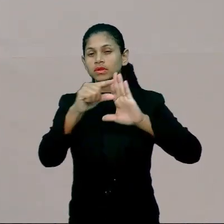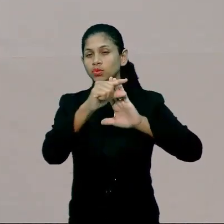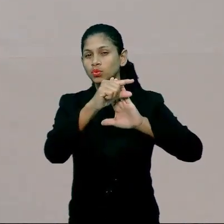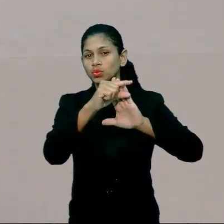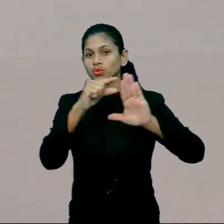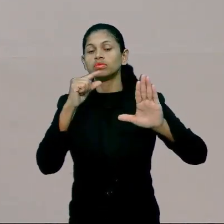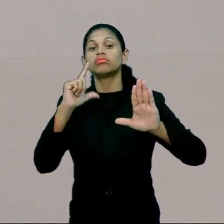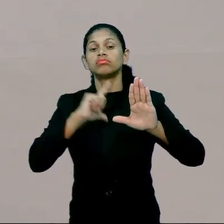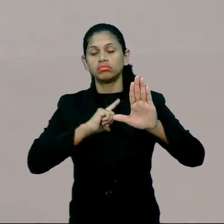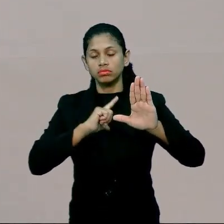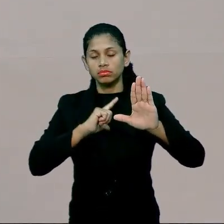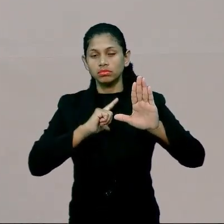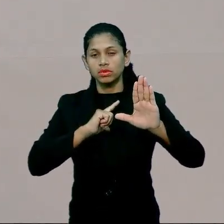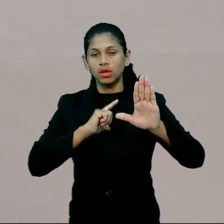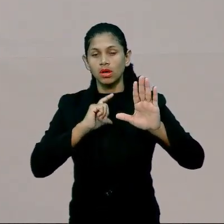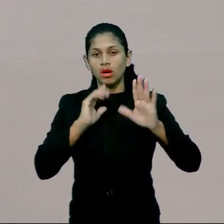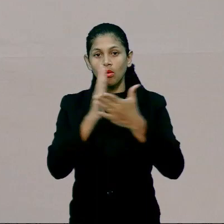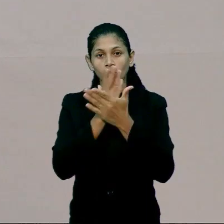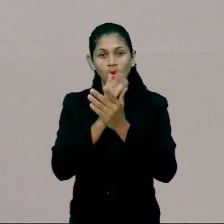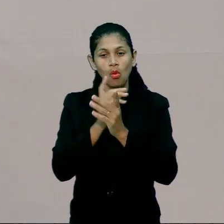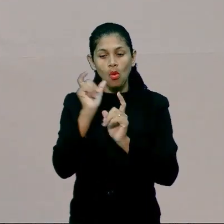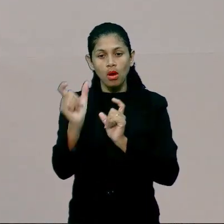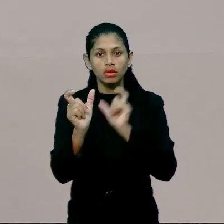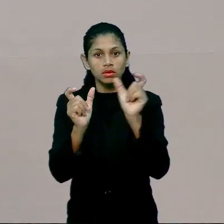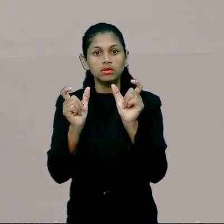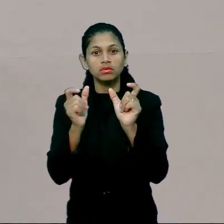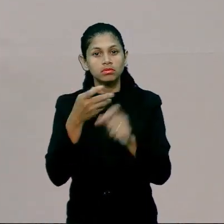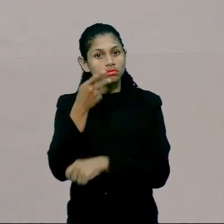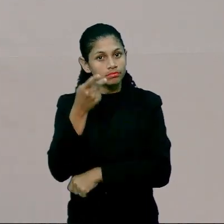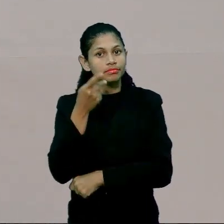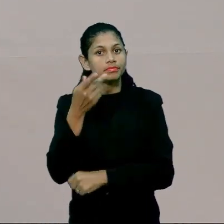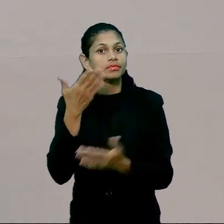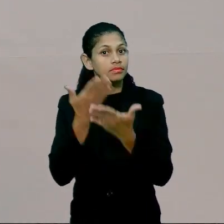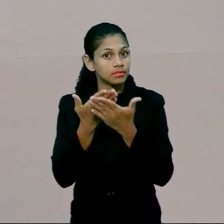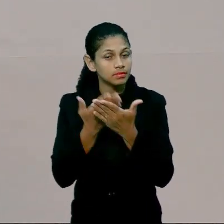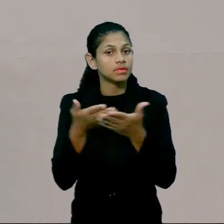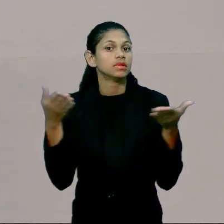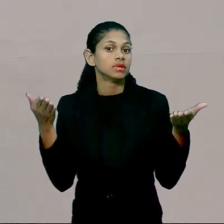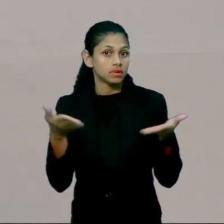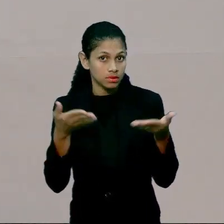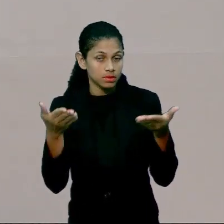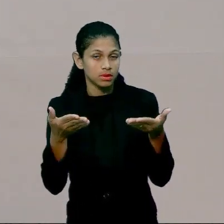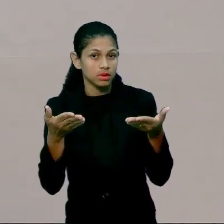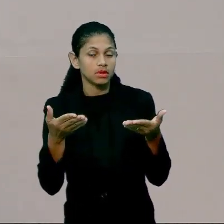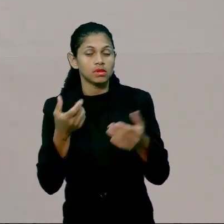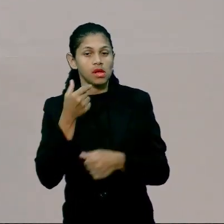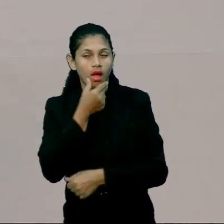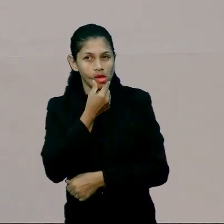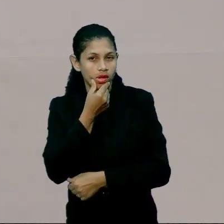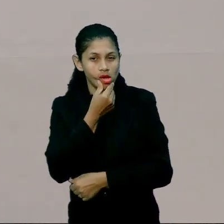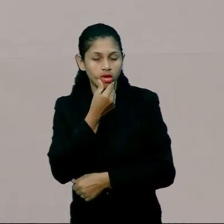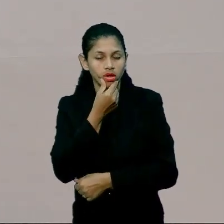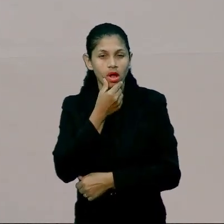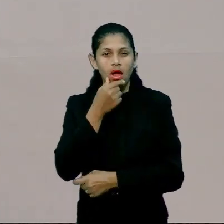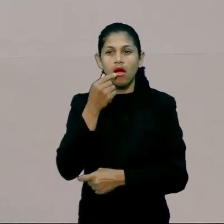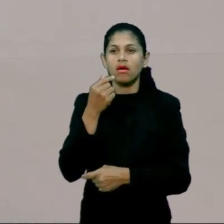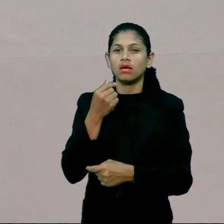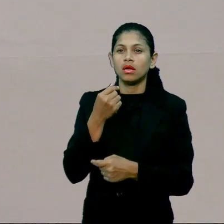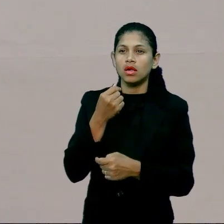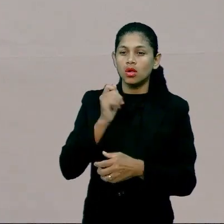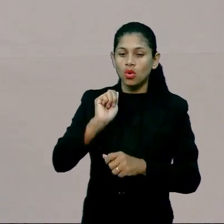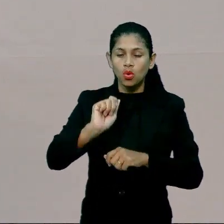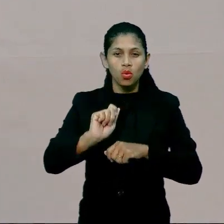falamos na aula de hoje, exatamente sobre os negócios, o inglês, a